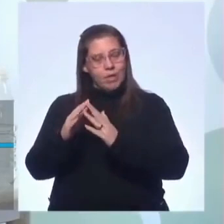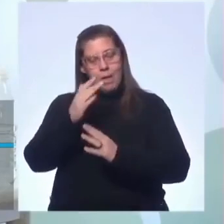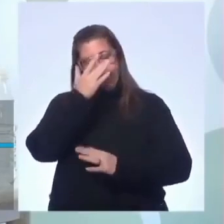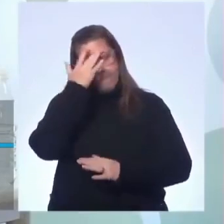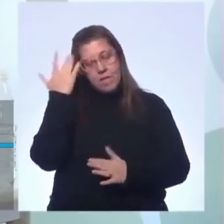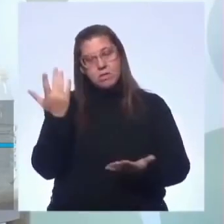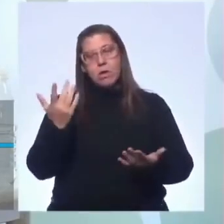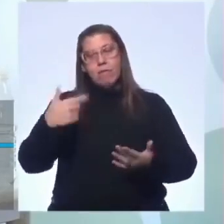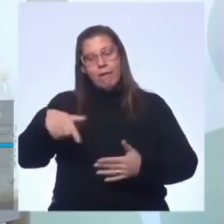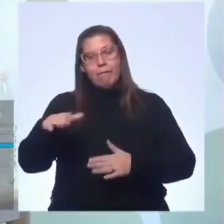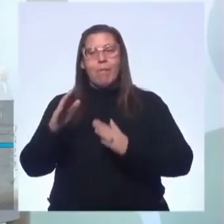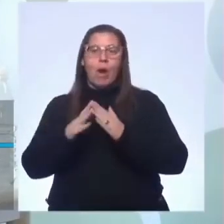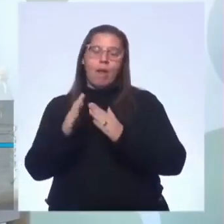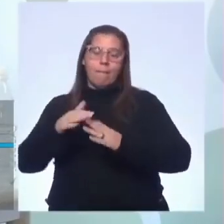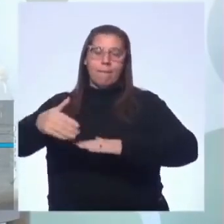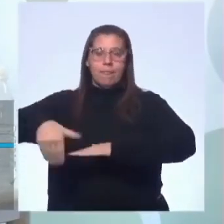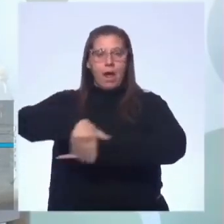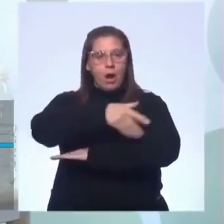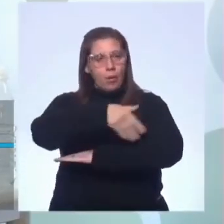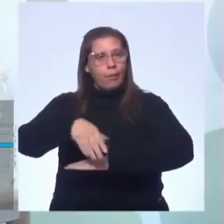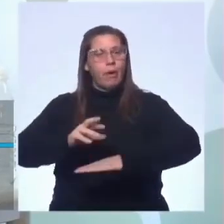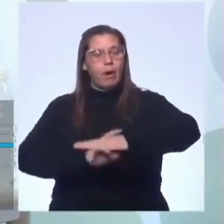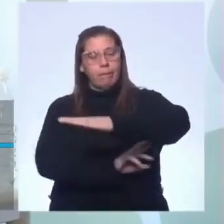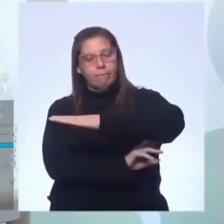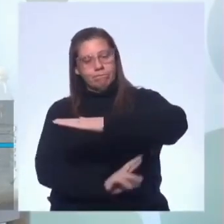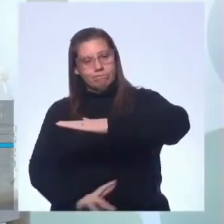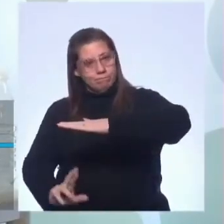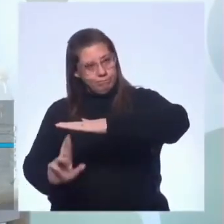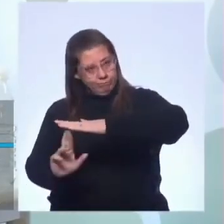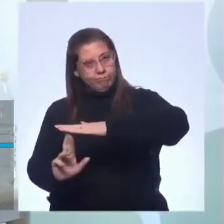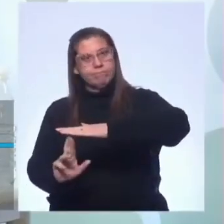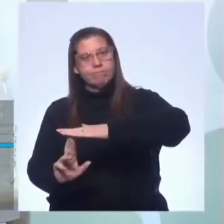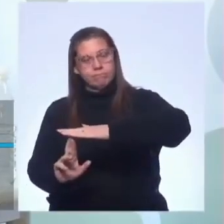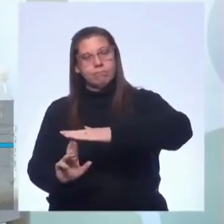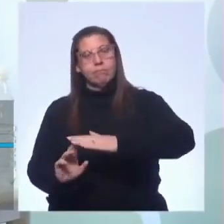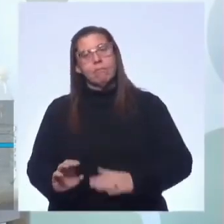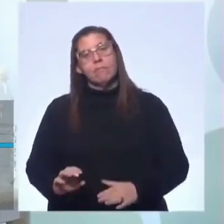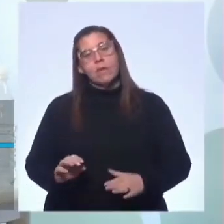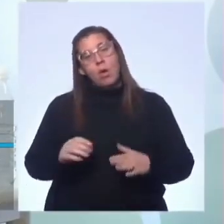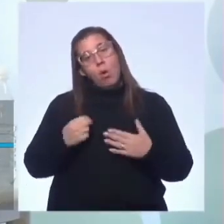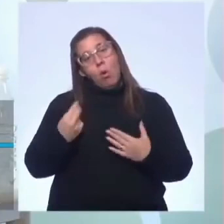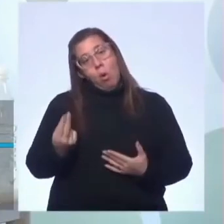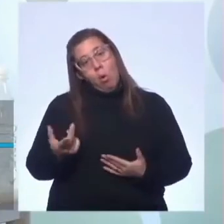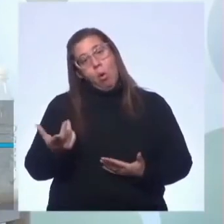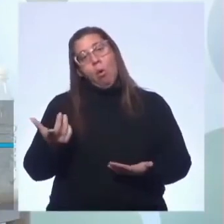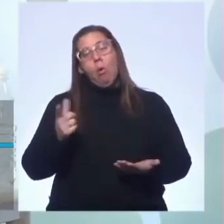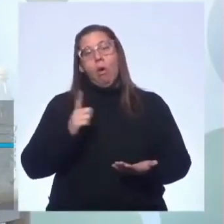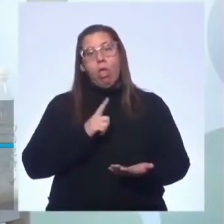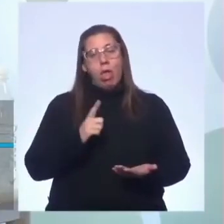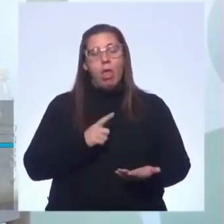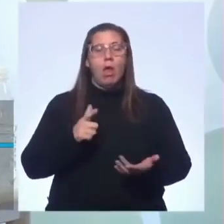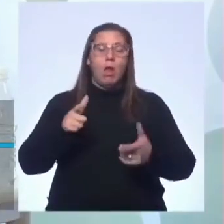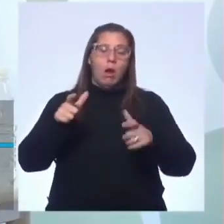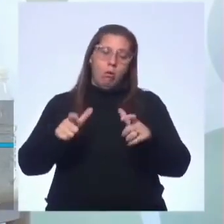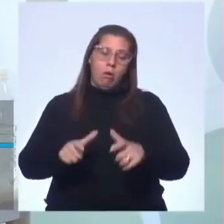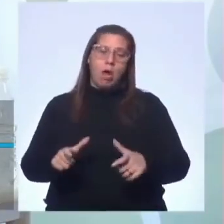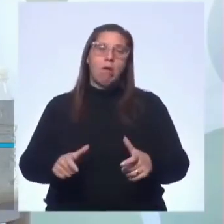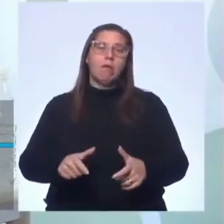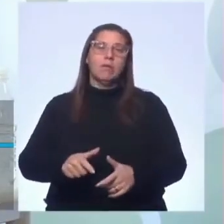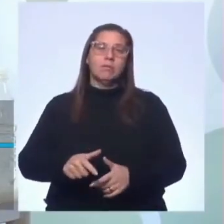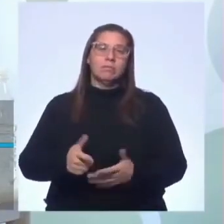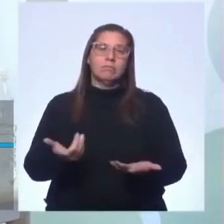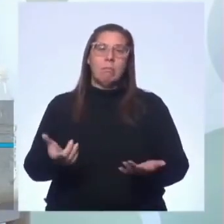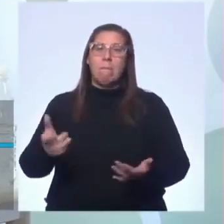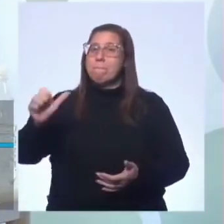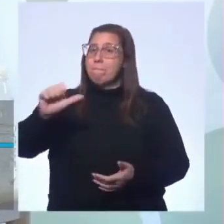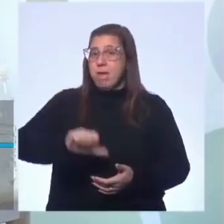indo morar na rua, debaixo de pontes, de viadutos, ou até em regiões aí de comunidades, que muitas delas